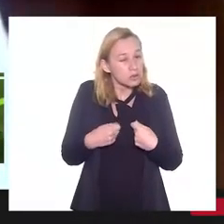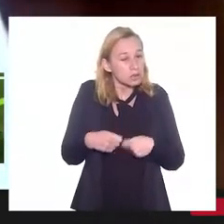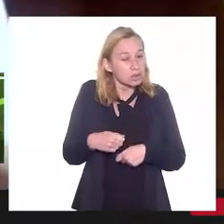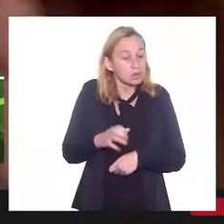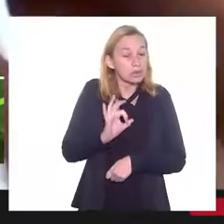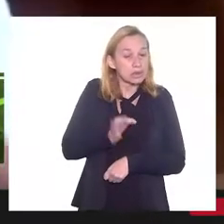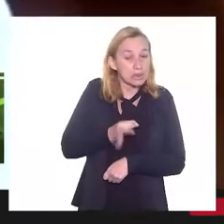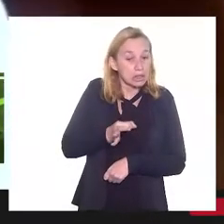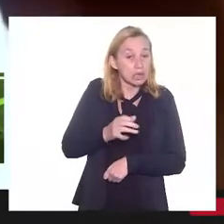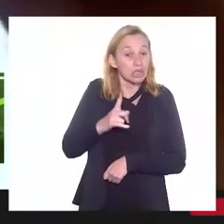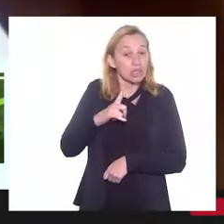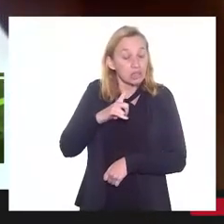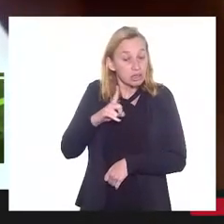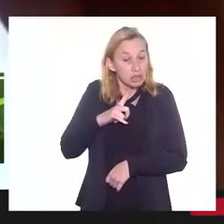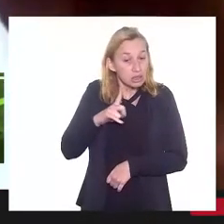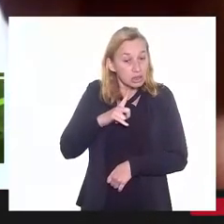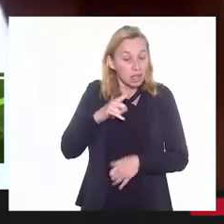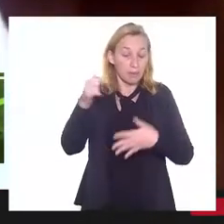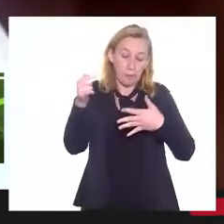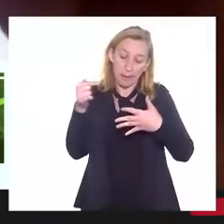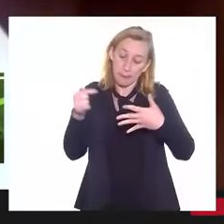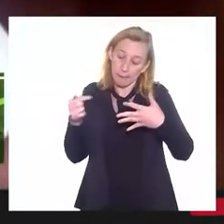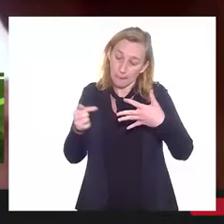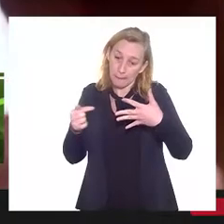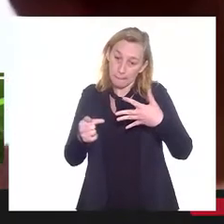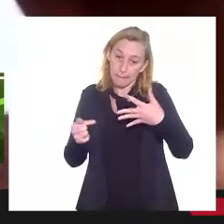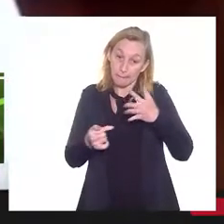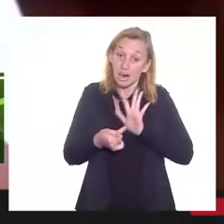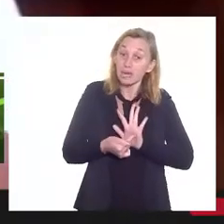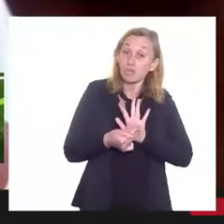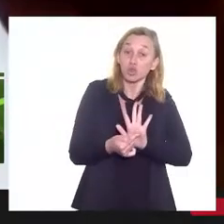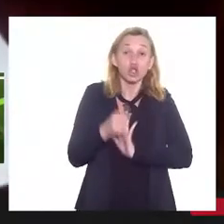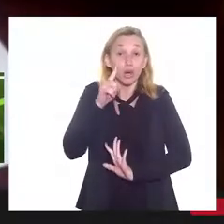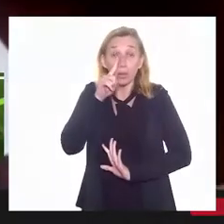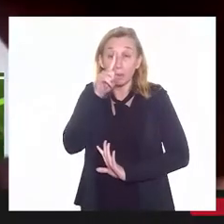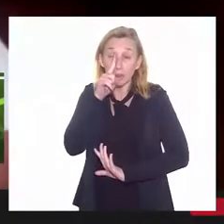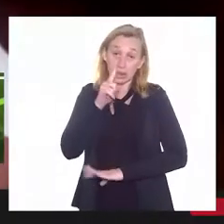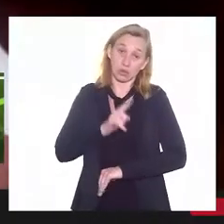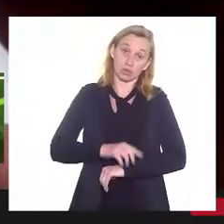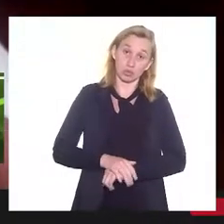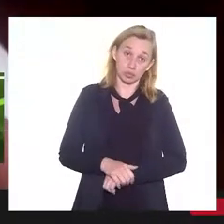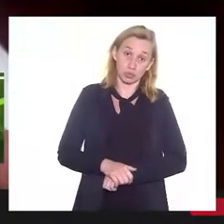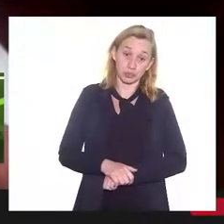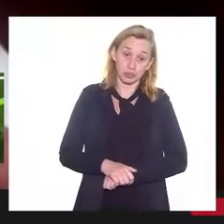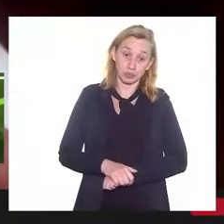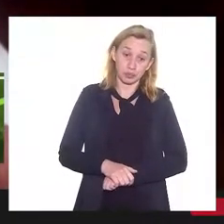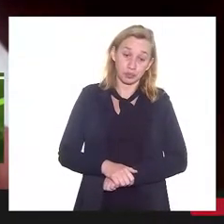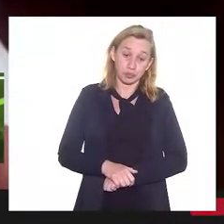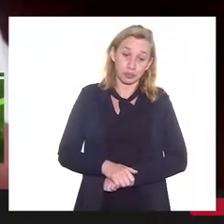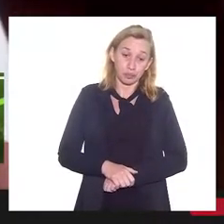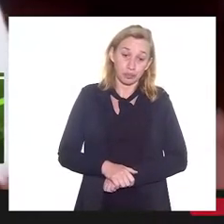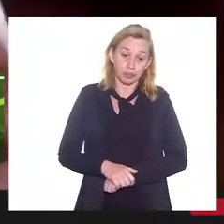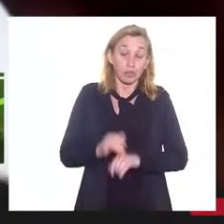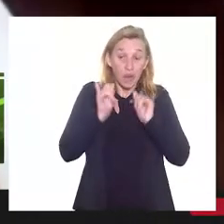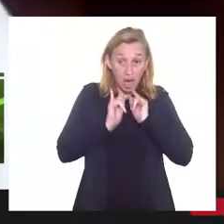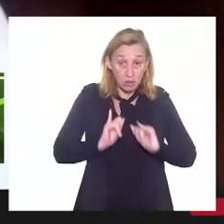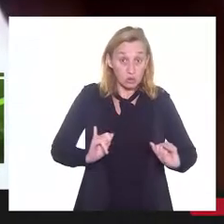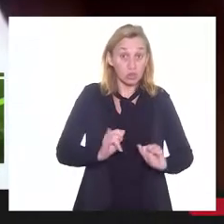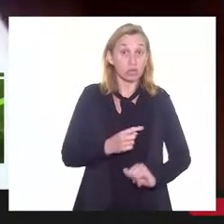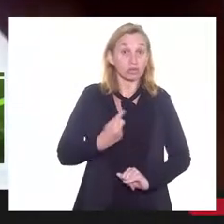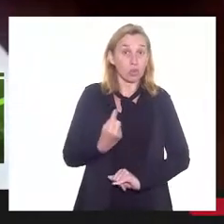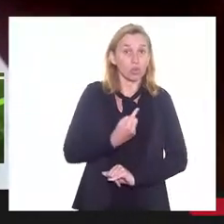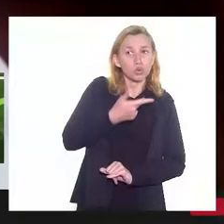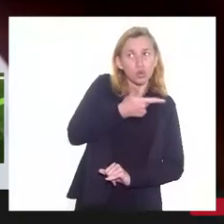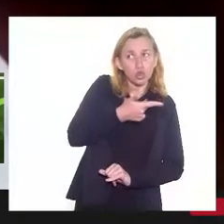afirmar e pontuar e mostrar o perigo que nós anunciamos